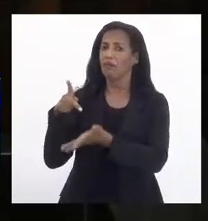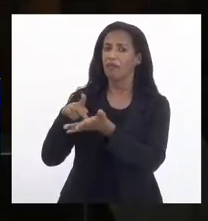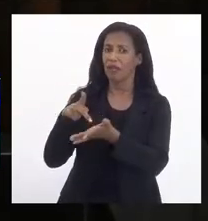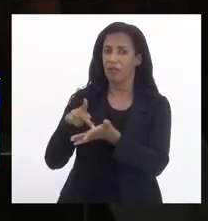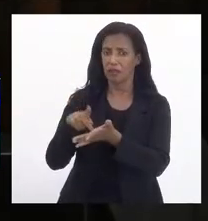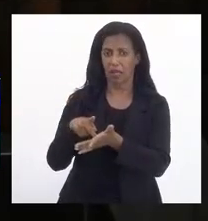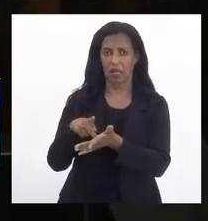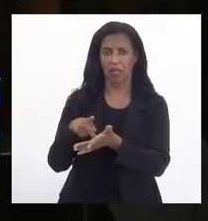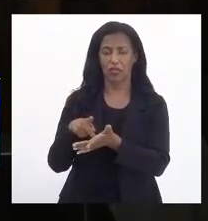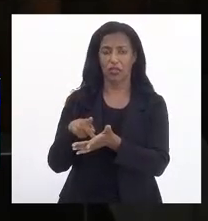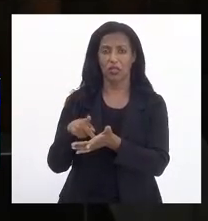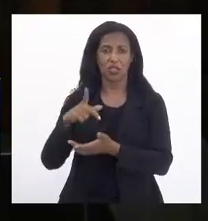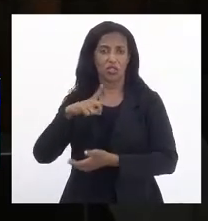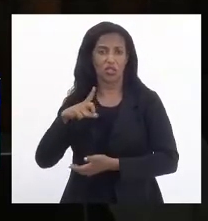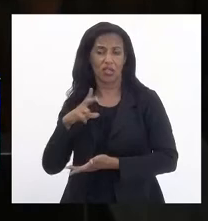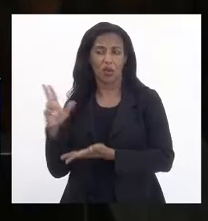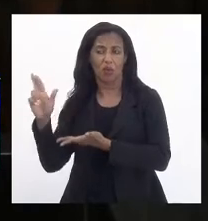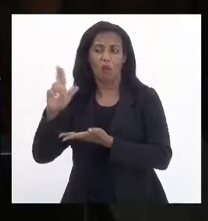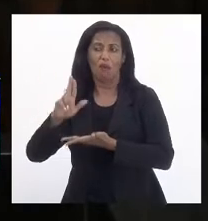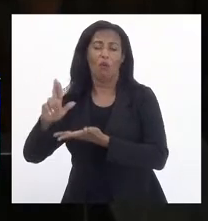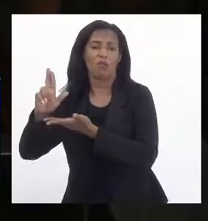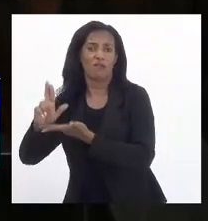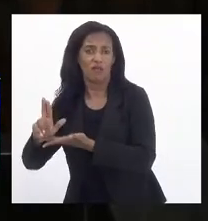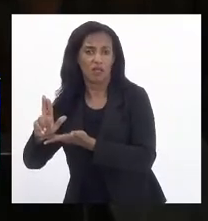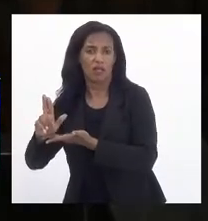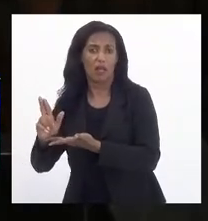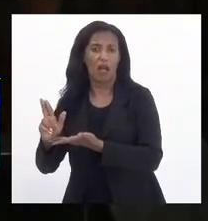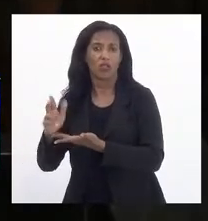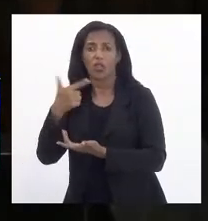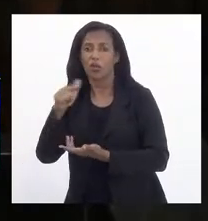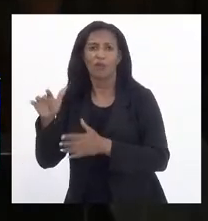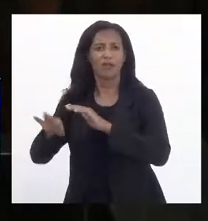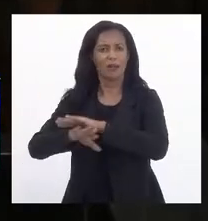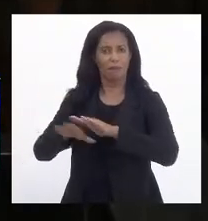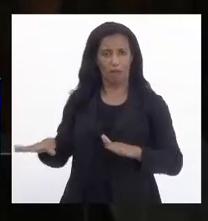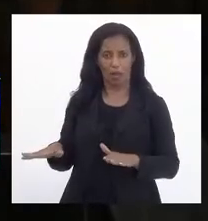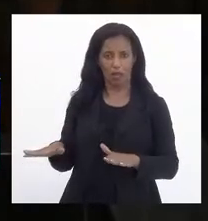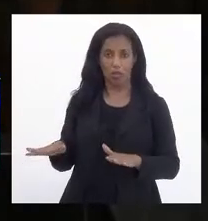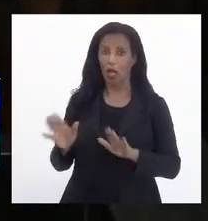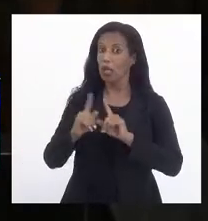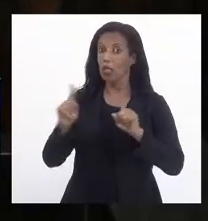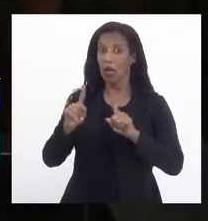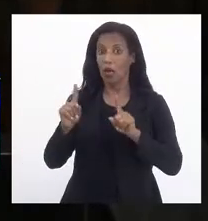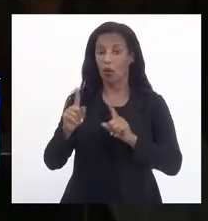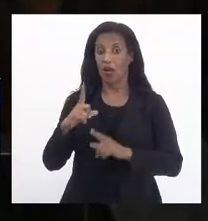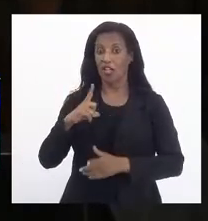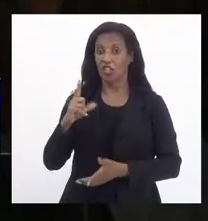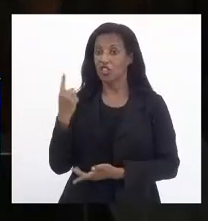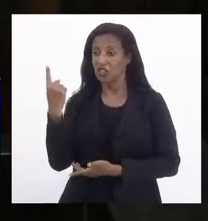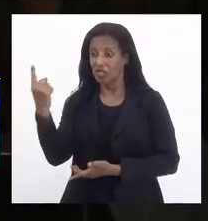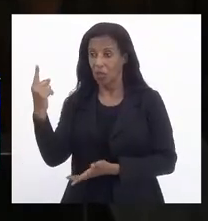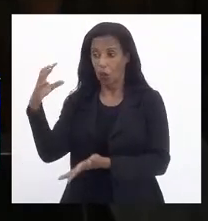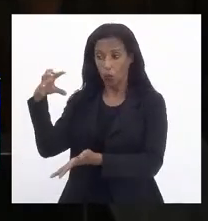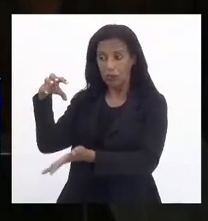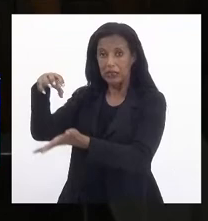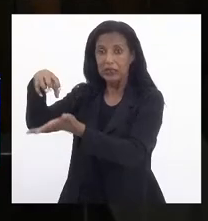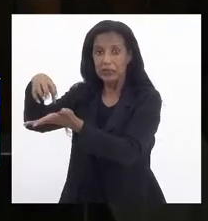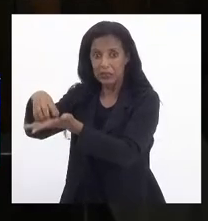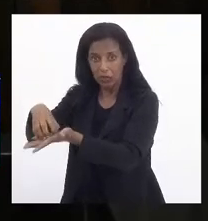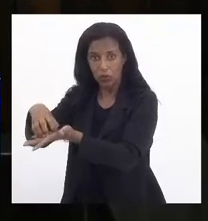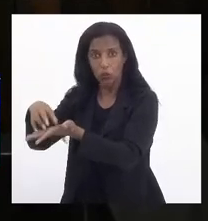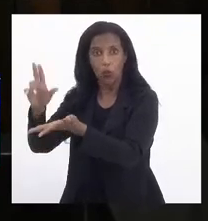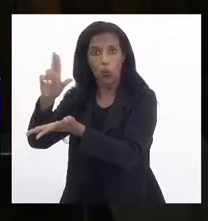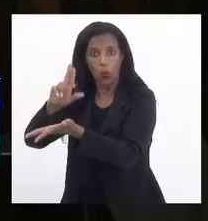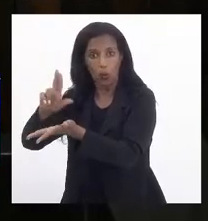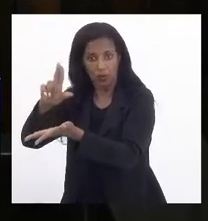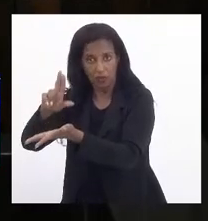e vamos deixar de ter. Nós temos um centro universitário que vai ser incorporado por uma universidade. Então, a gente